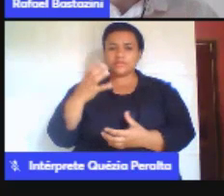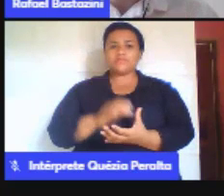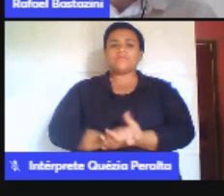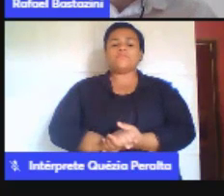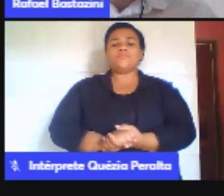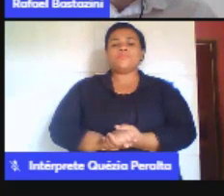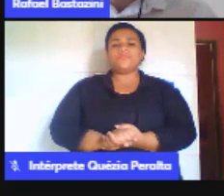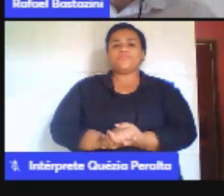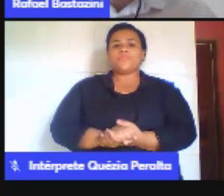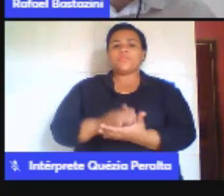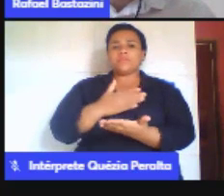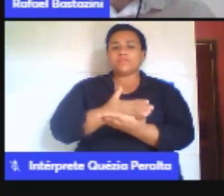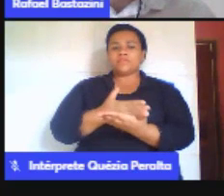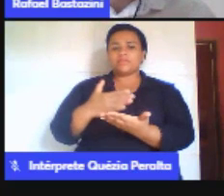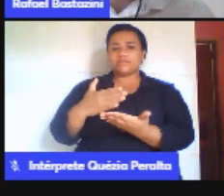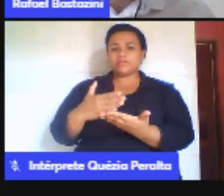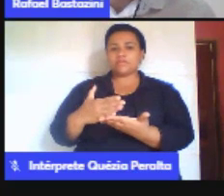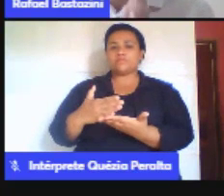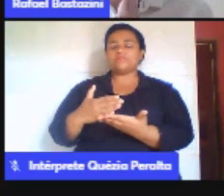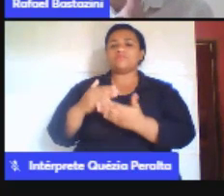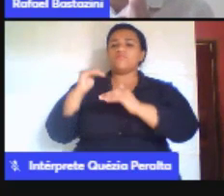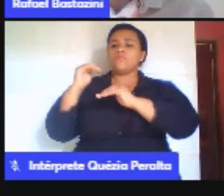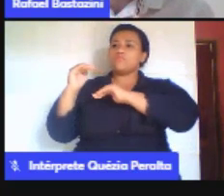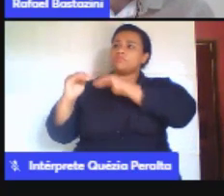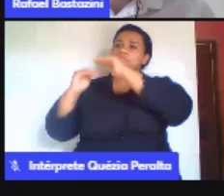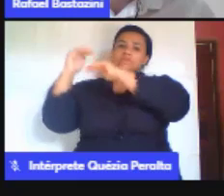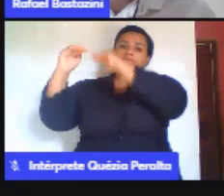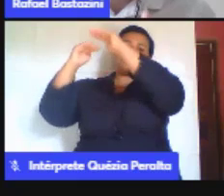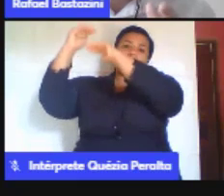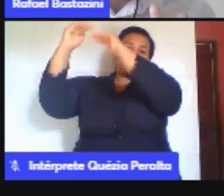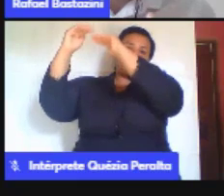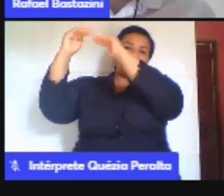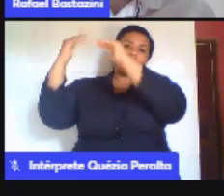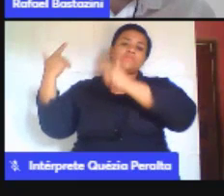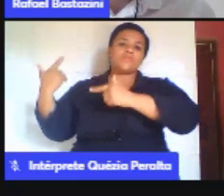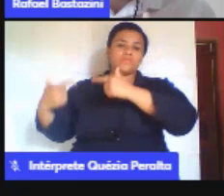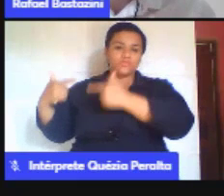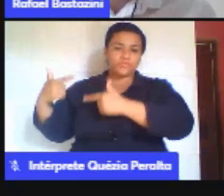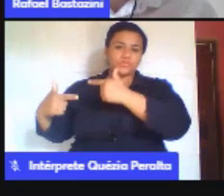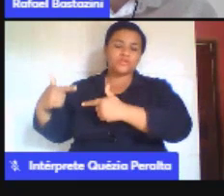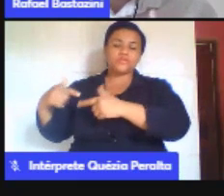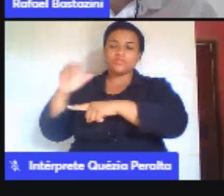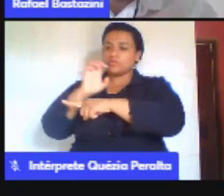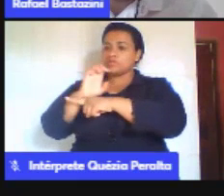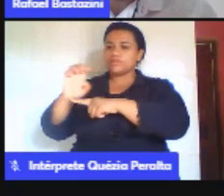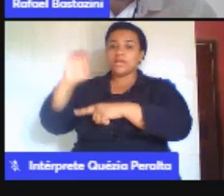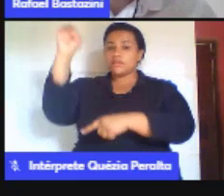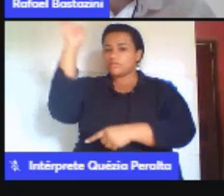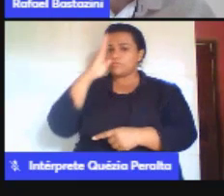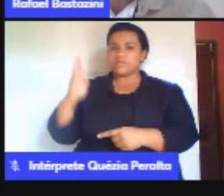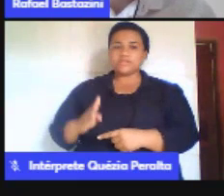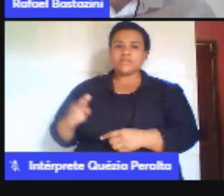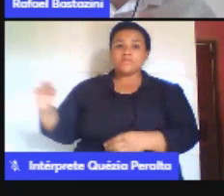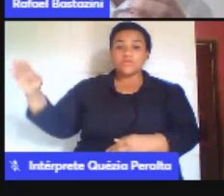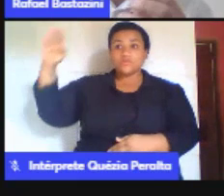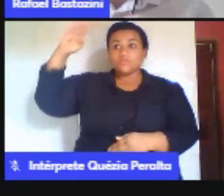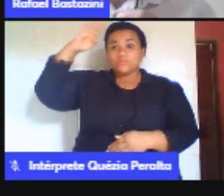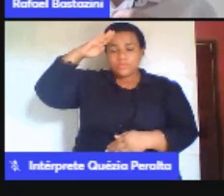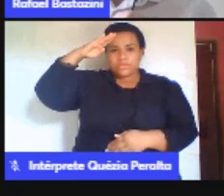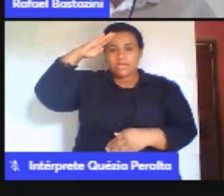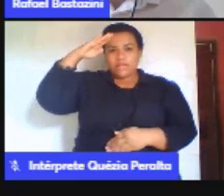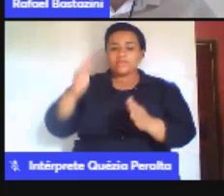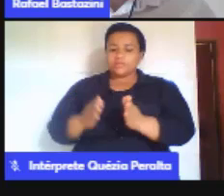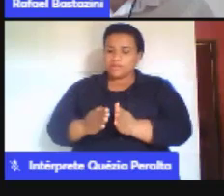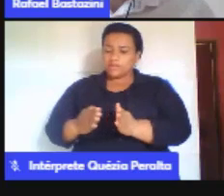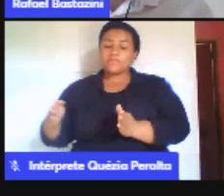políticas de desenvolvimento induzidas pelo Estado brasileiro, pelos militares no período,